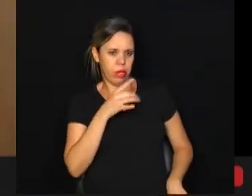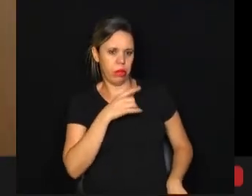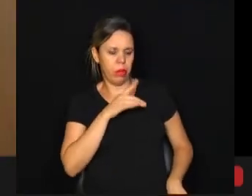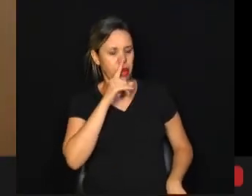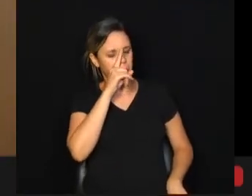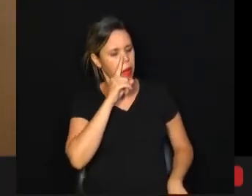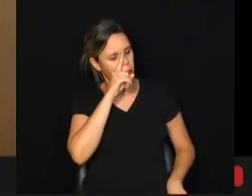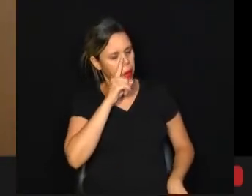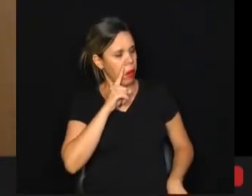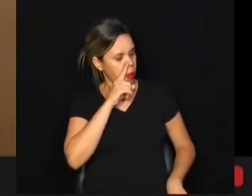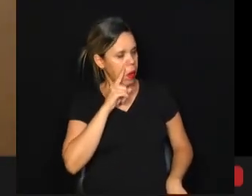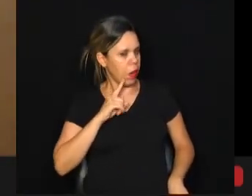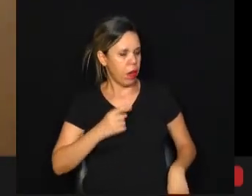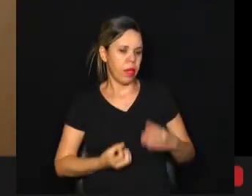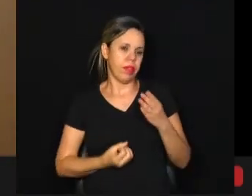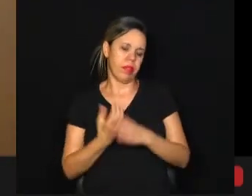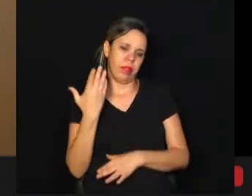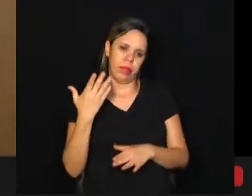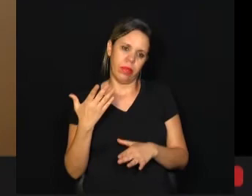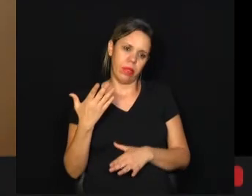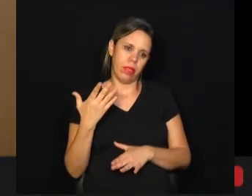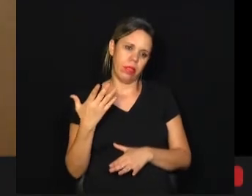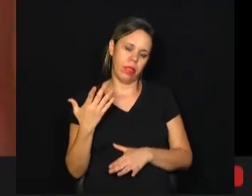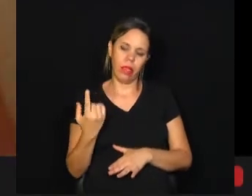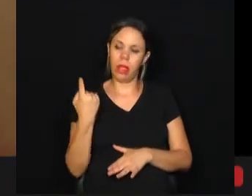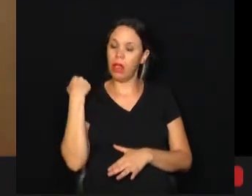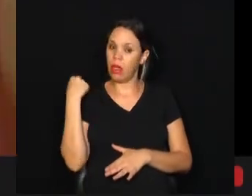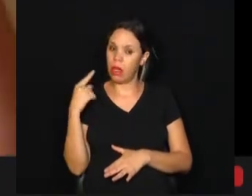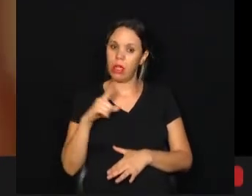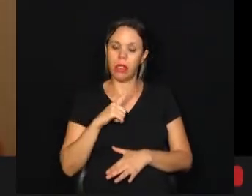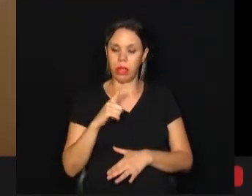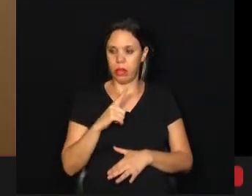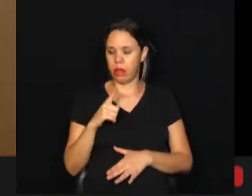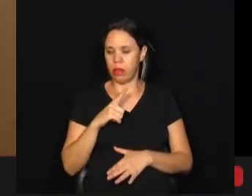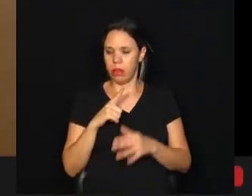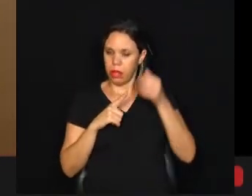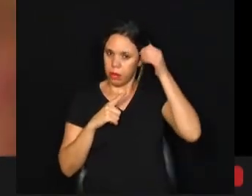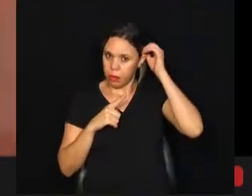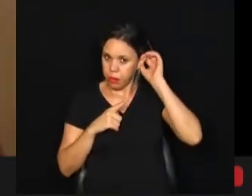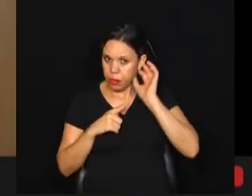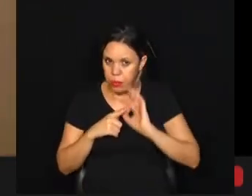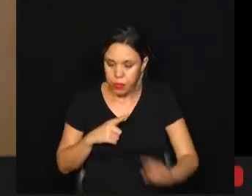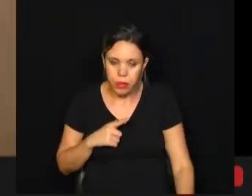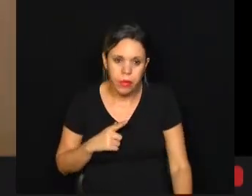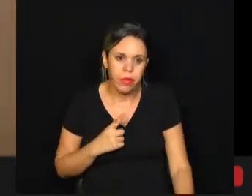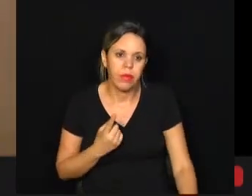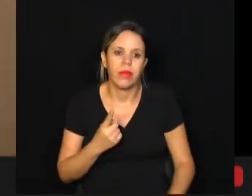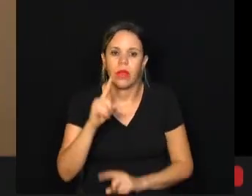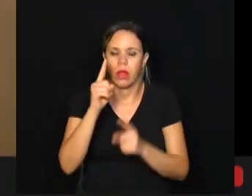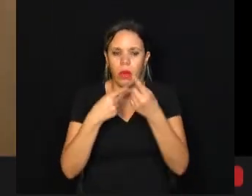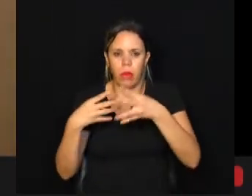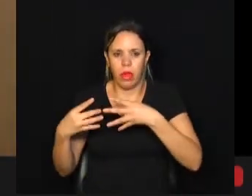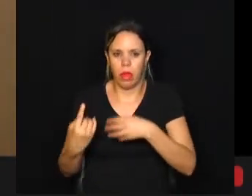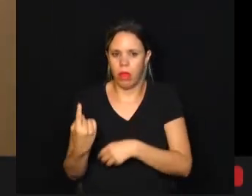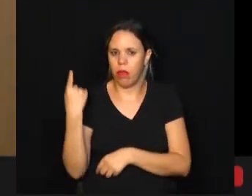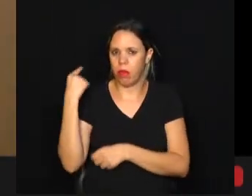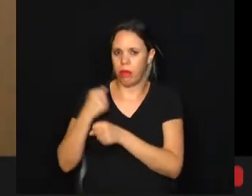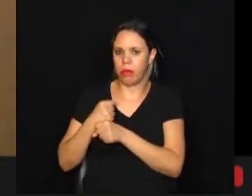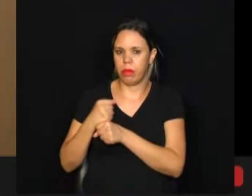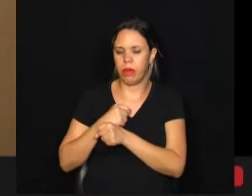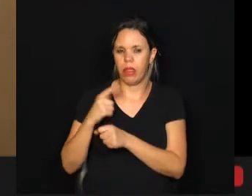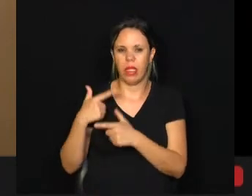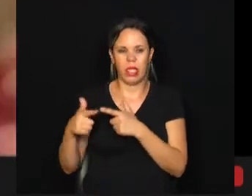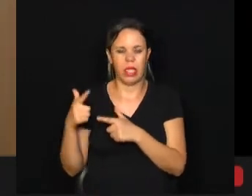perigo que o carnaval havia representado, porque teve um carnaval aqui em Barão em que teve